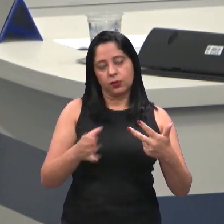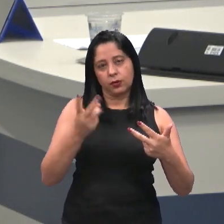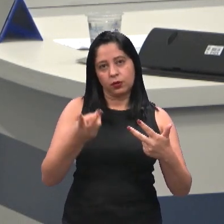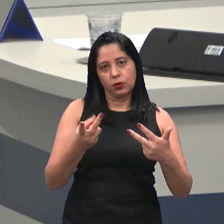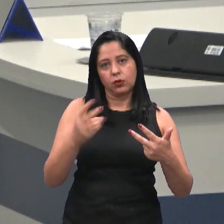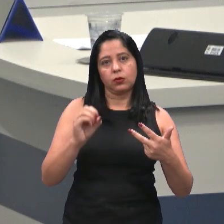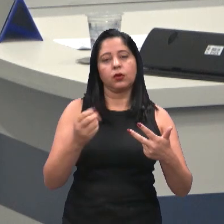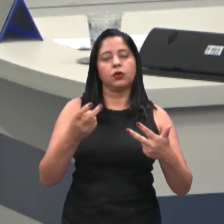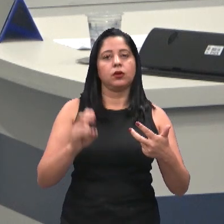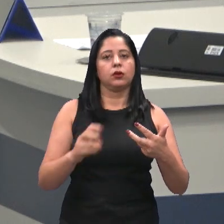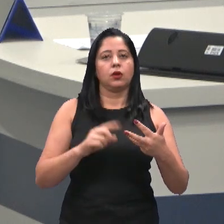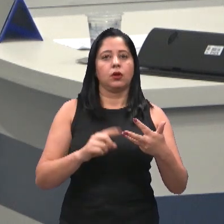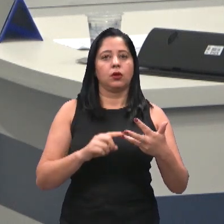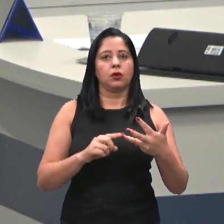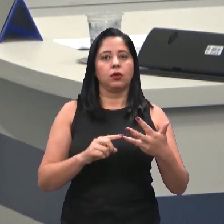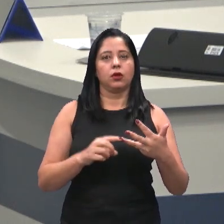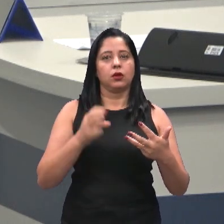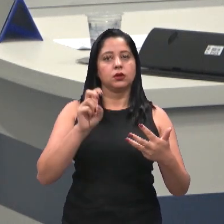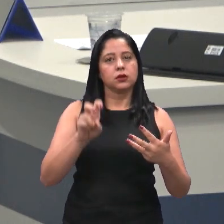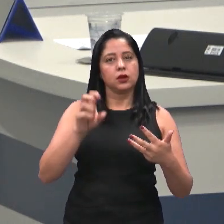4604/2025, processo